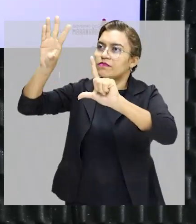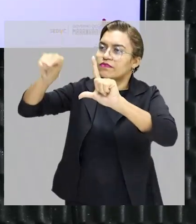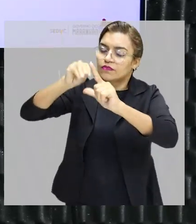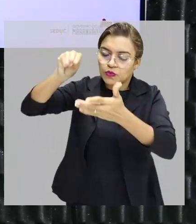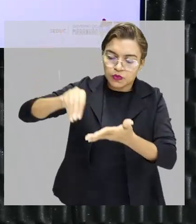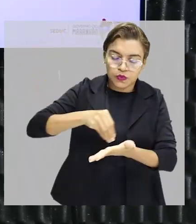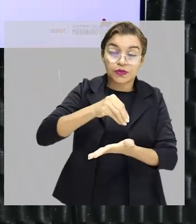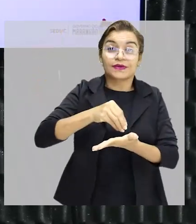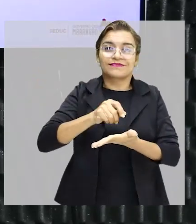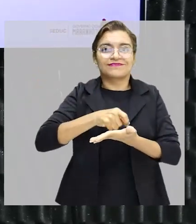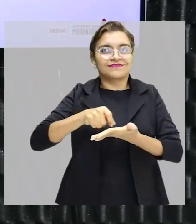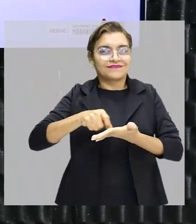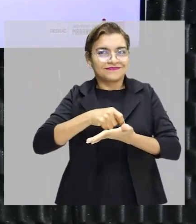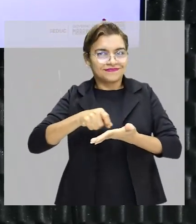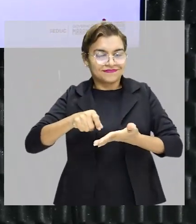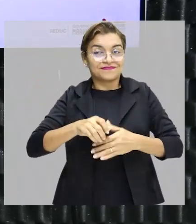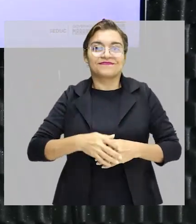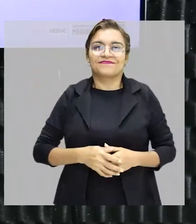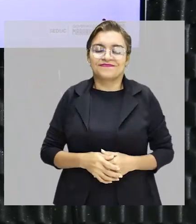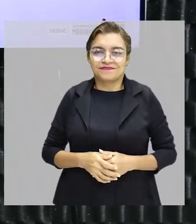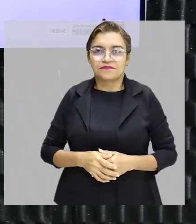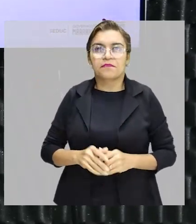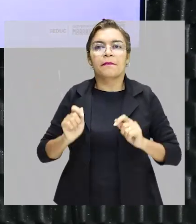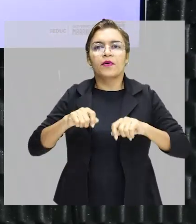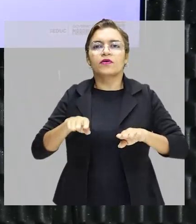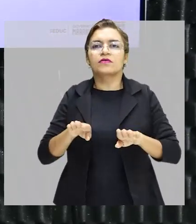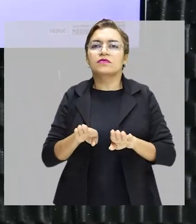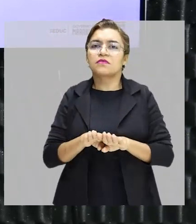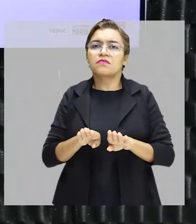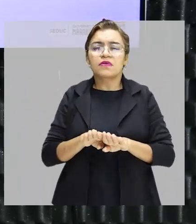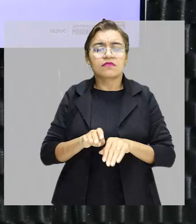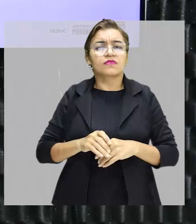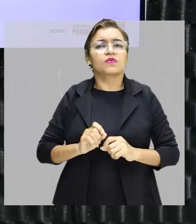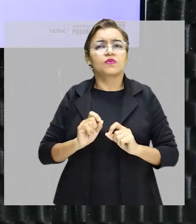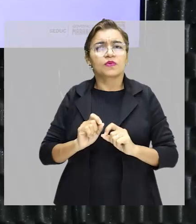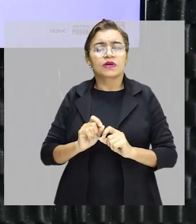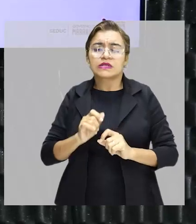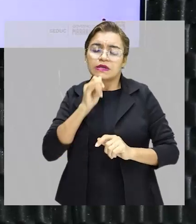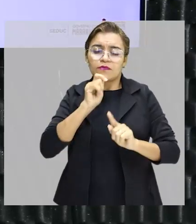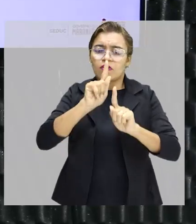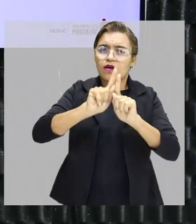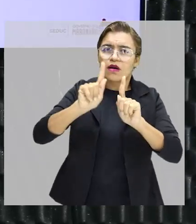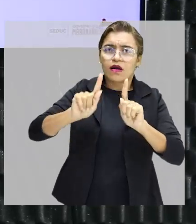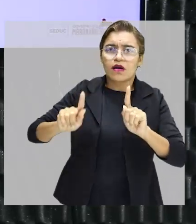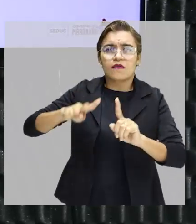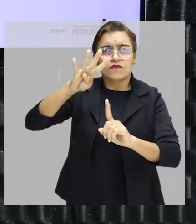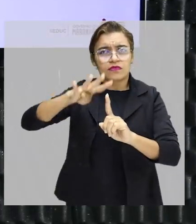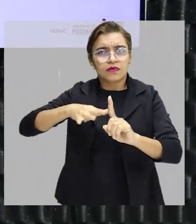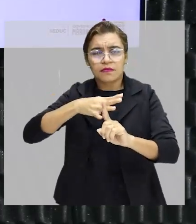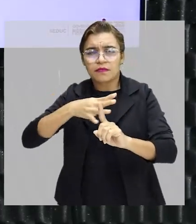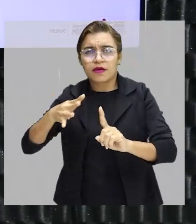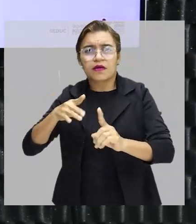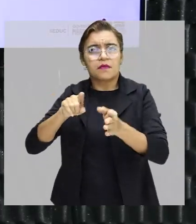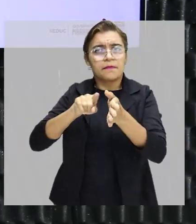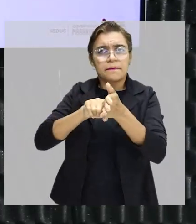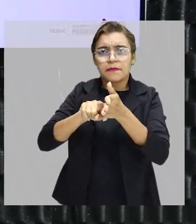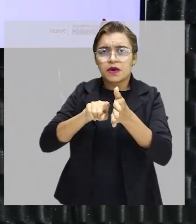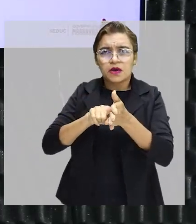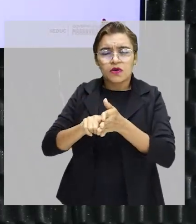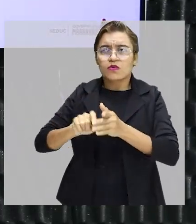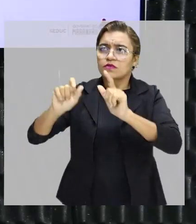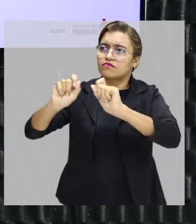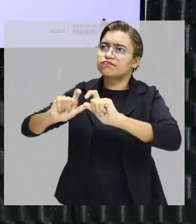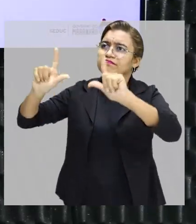caderno. Em particular, você pode printar a tela, aquele gráfico, aquela tabela ou aquela questão,